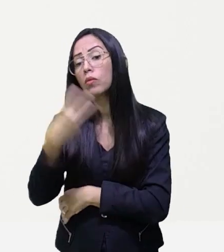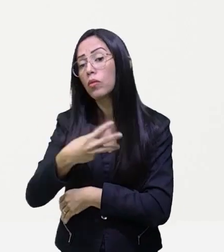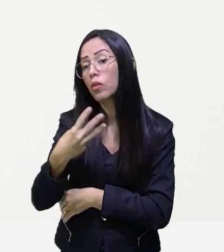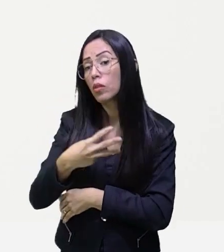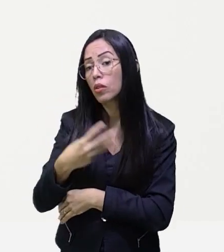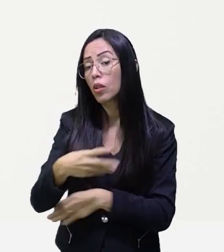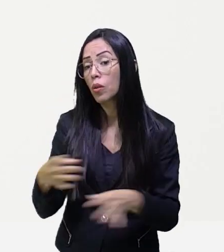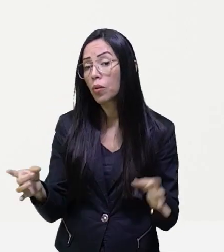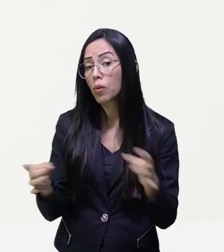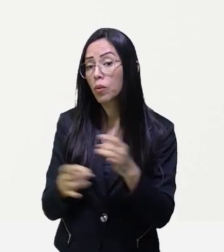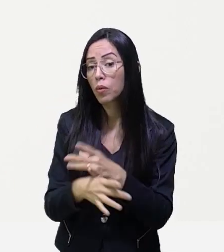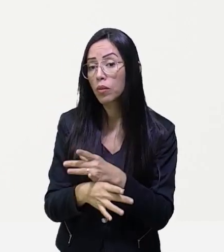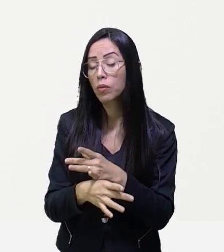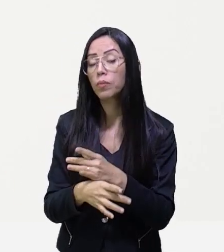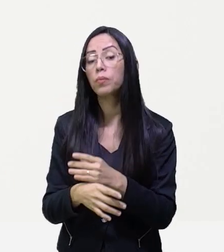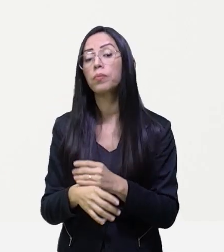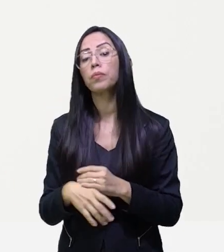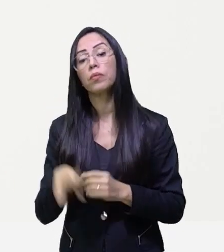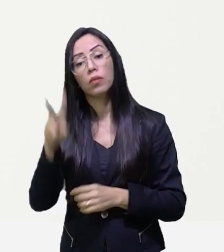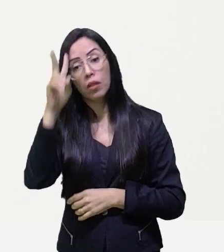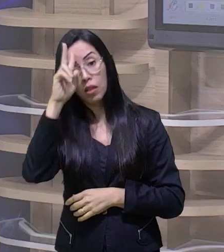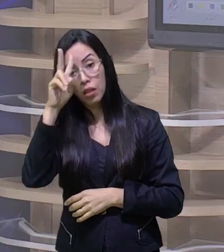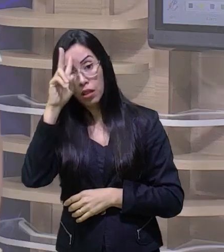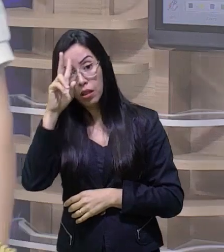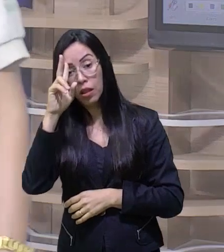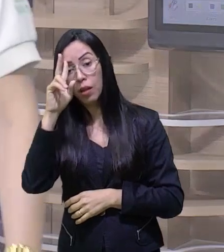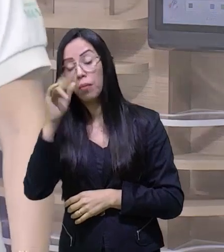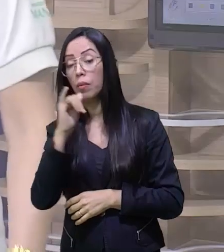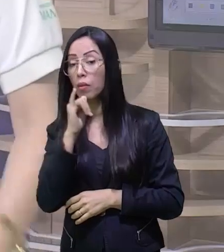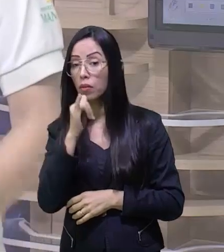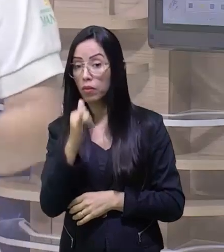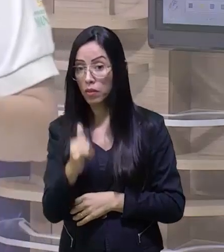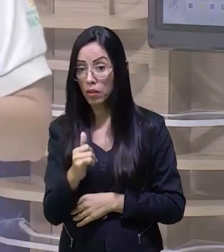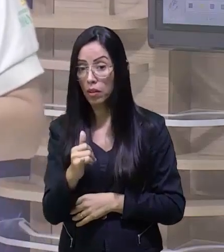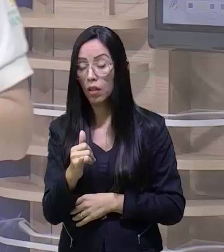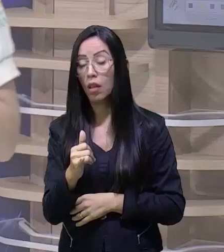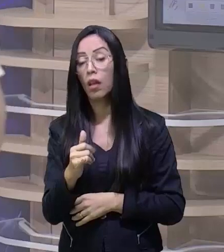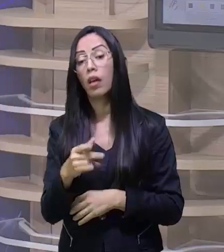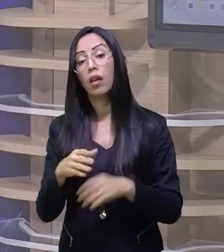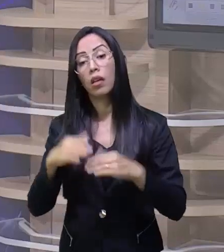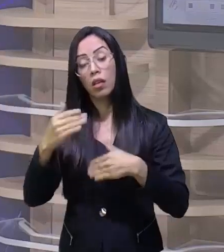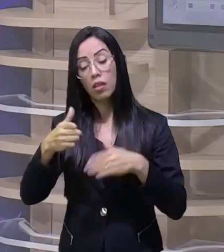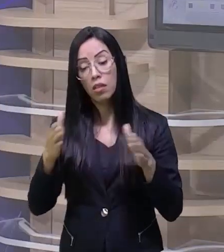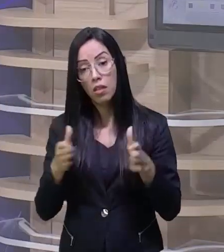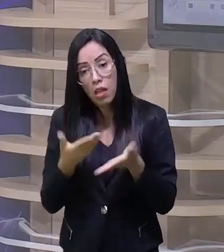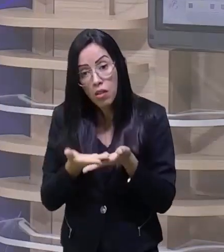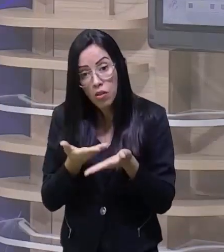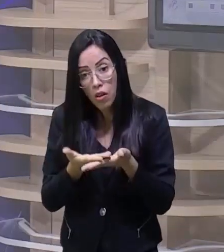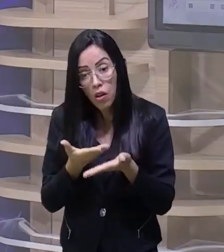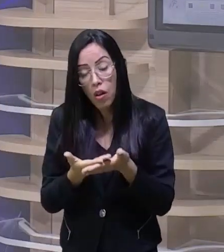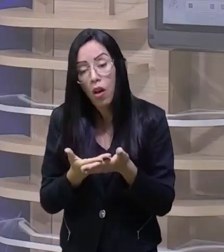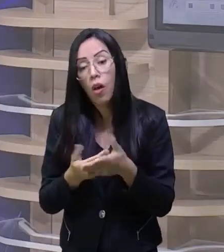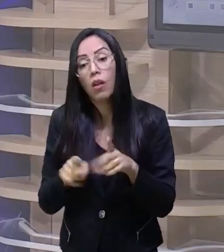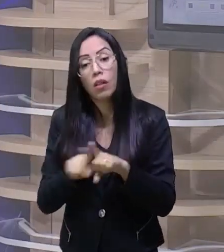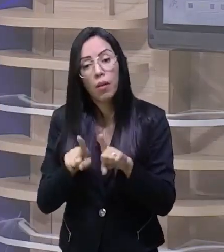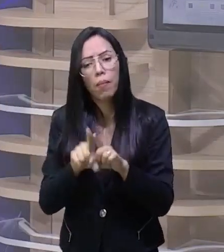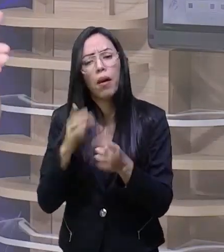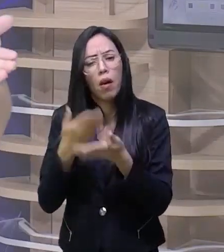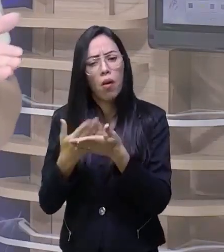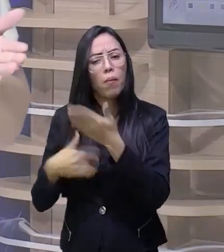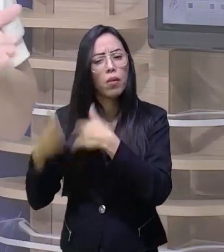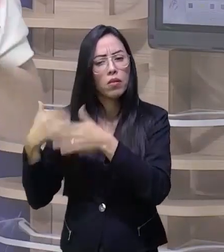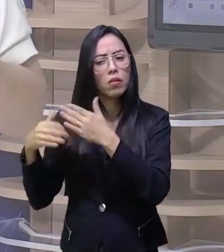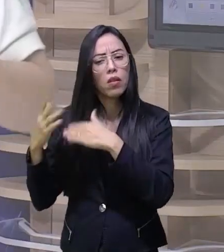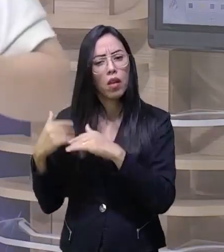minha conclusão. Lembra que eu já falei para vocês, inclusive em sala de aula e na aula anterior, que toda a